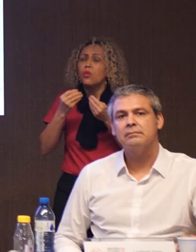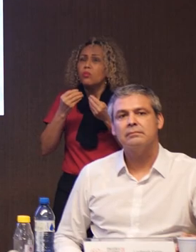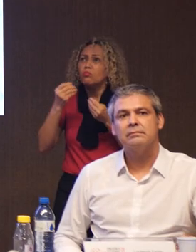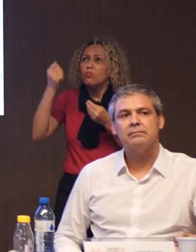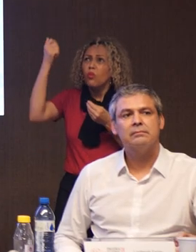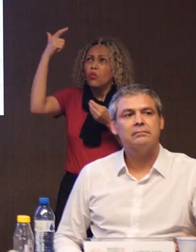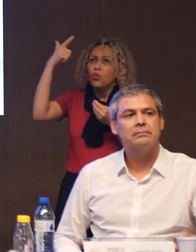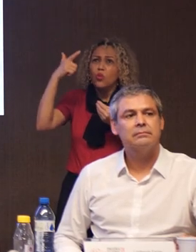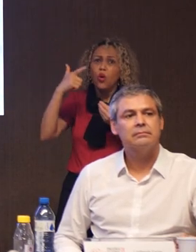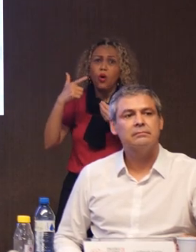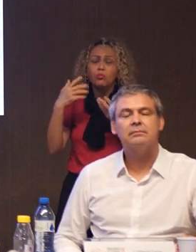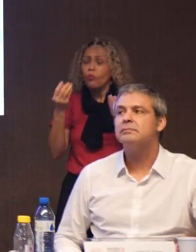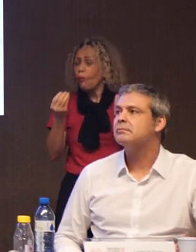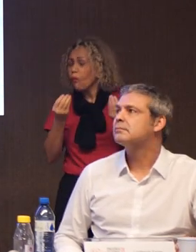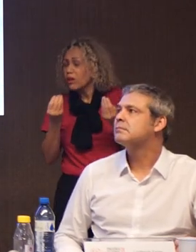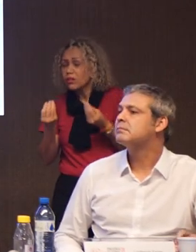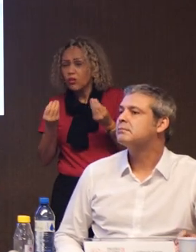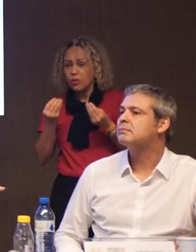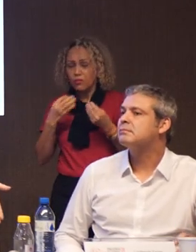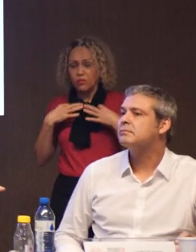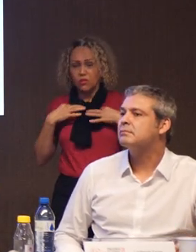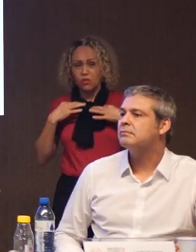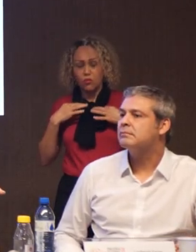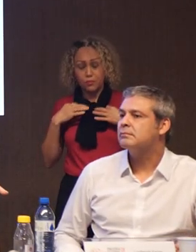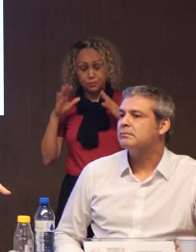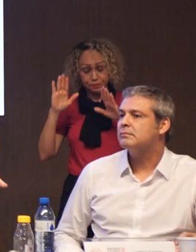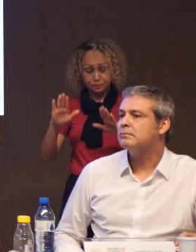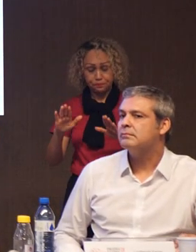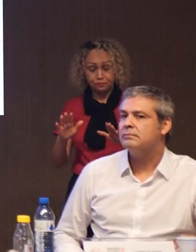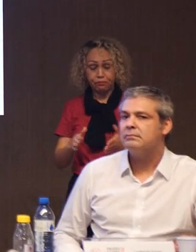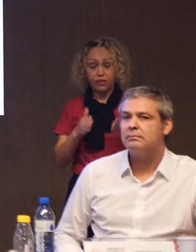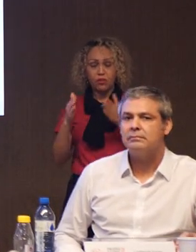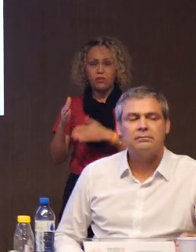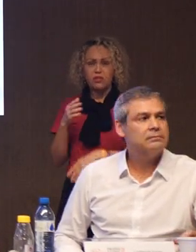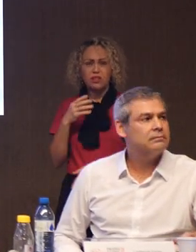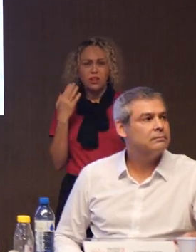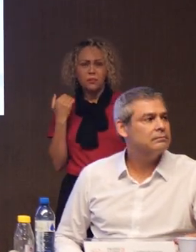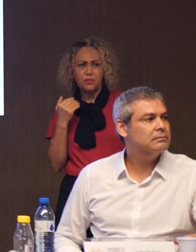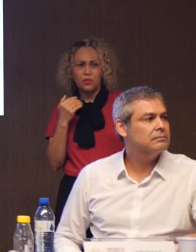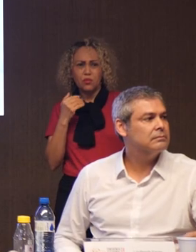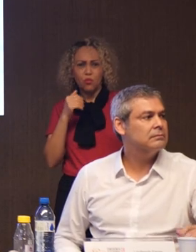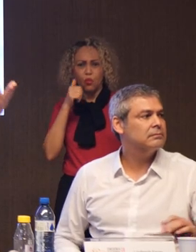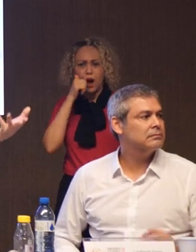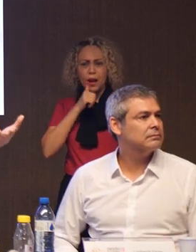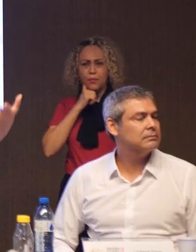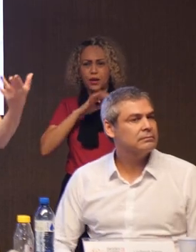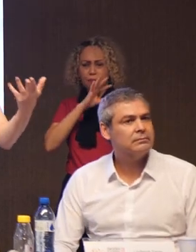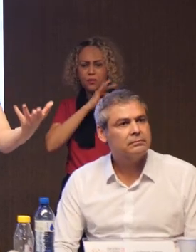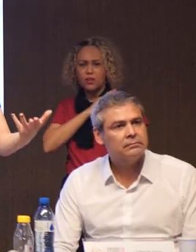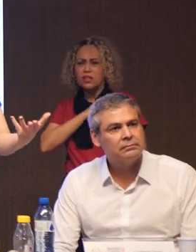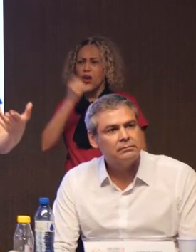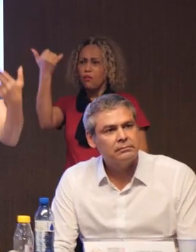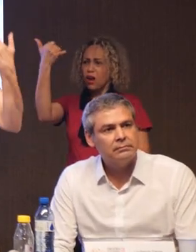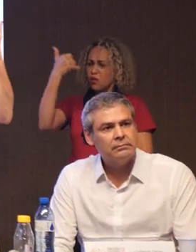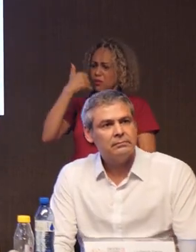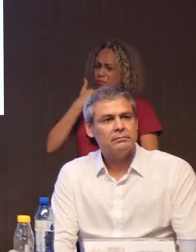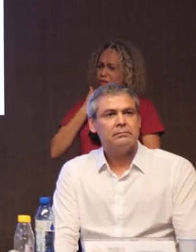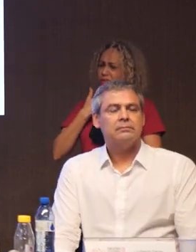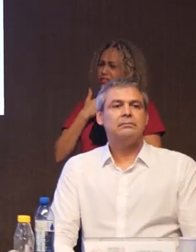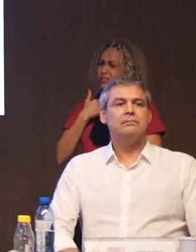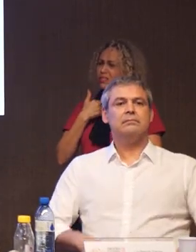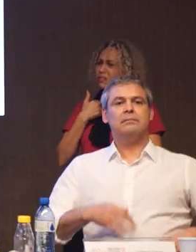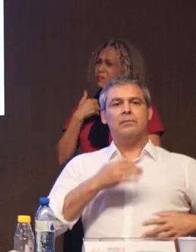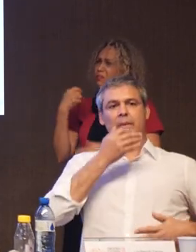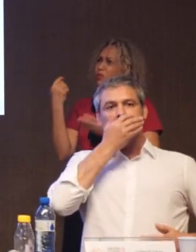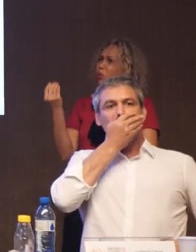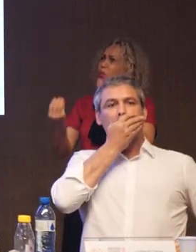ela trabalha à noite, é policial. Onde eu deixo minha filha? Nós temos que começar a pensar em políticas públicas, pelo menos uma